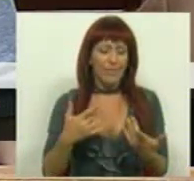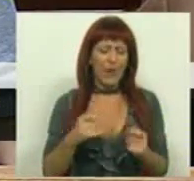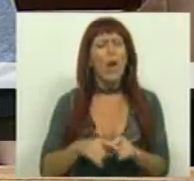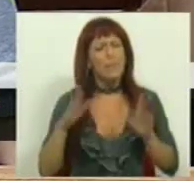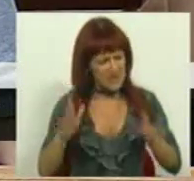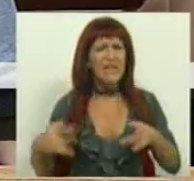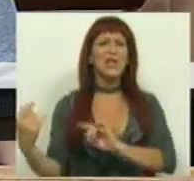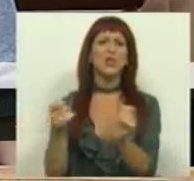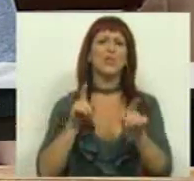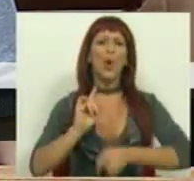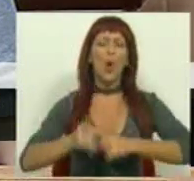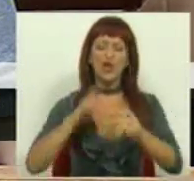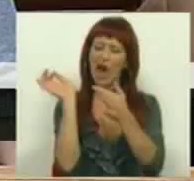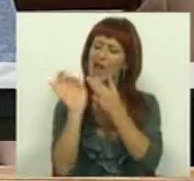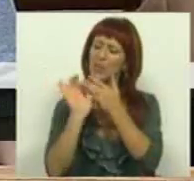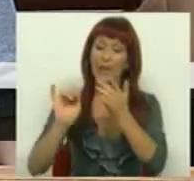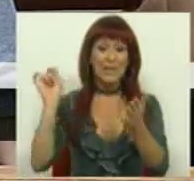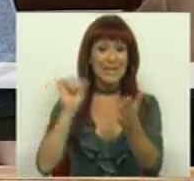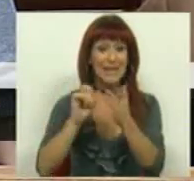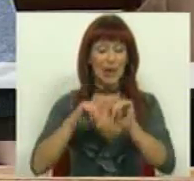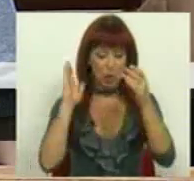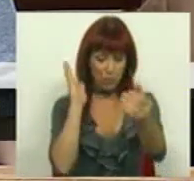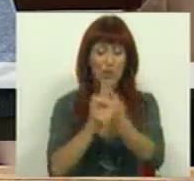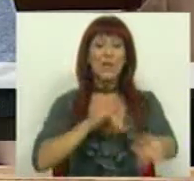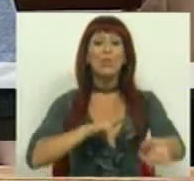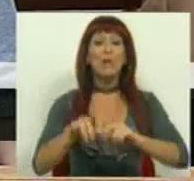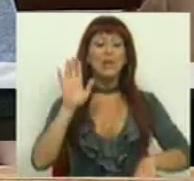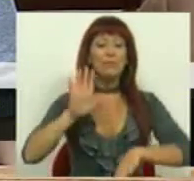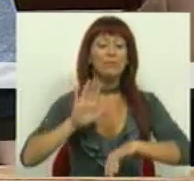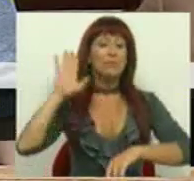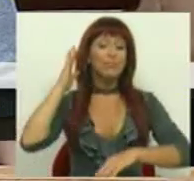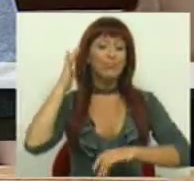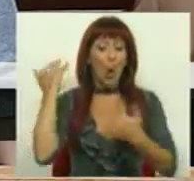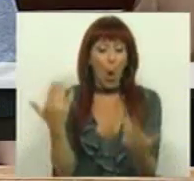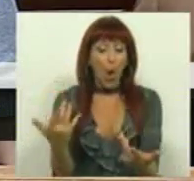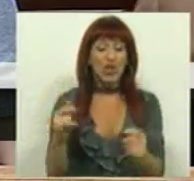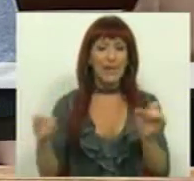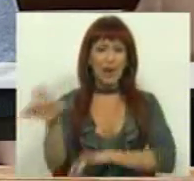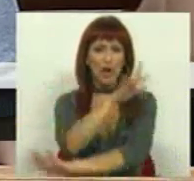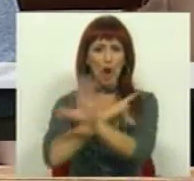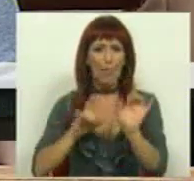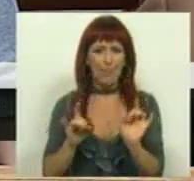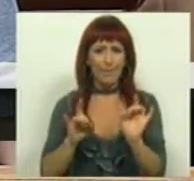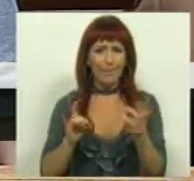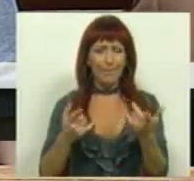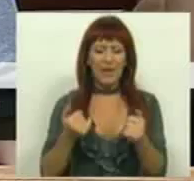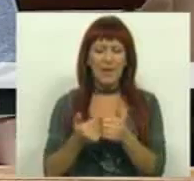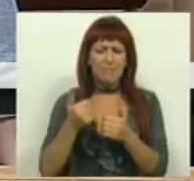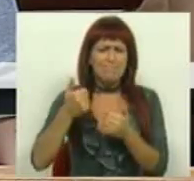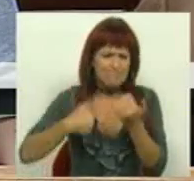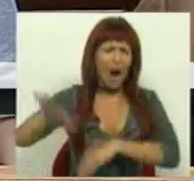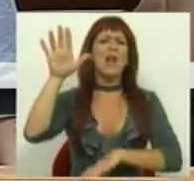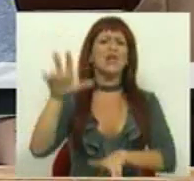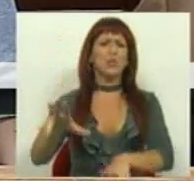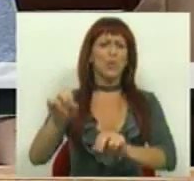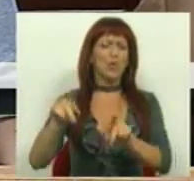de discutir aquilo que são os aspectos centrais do processo político que decorre hoje na Europa. Mais do que